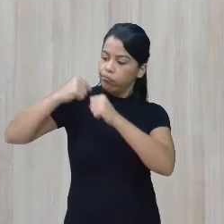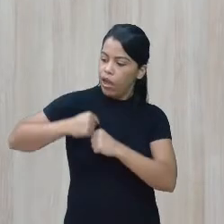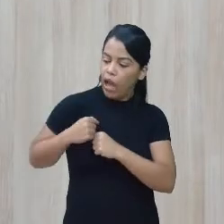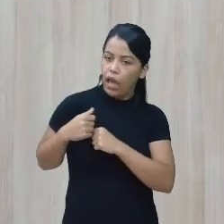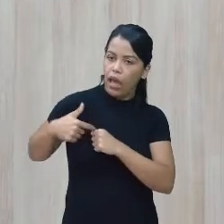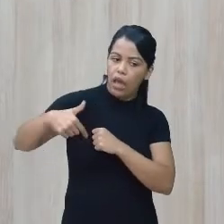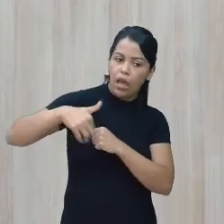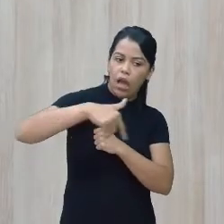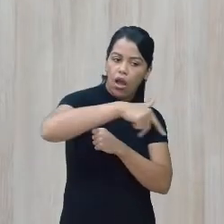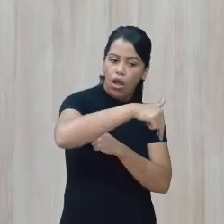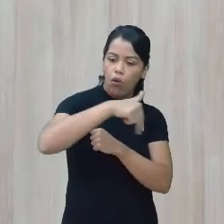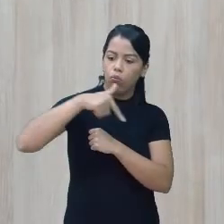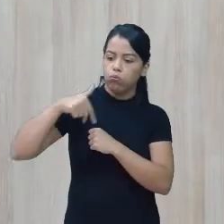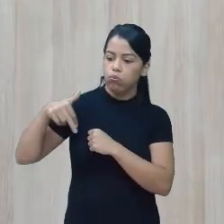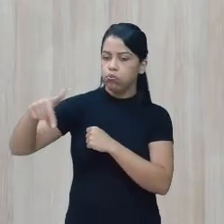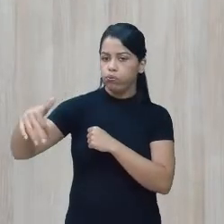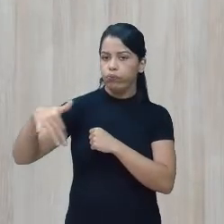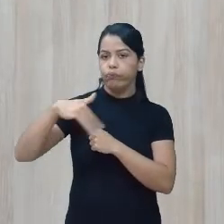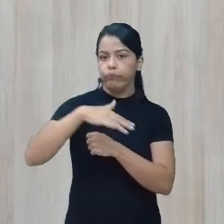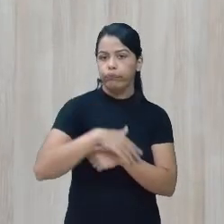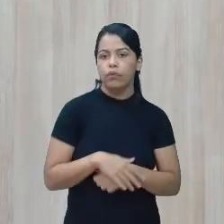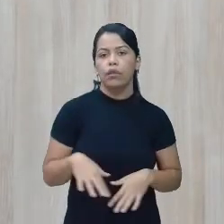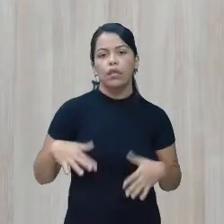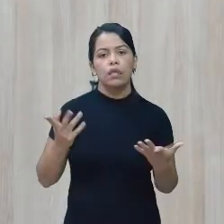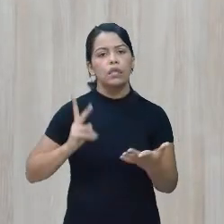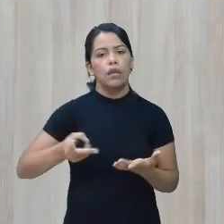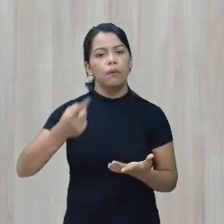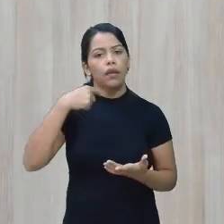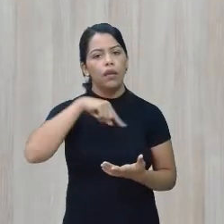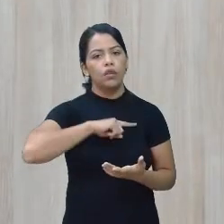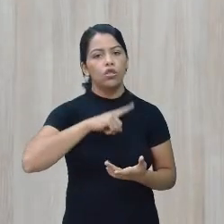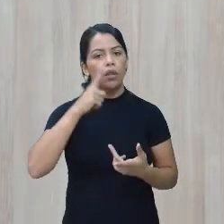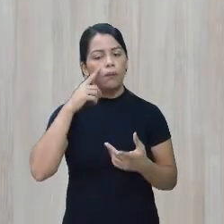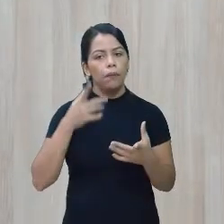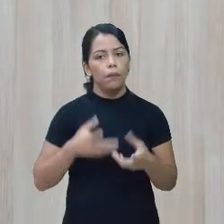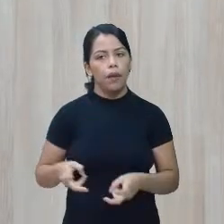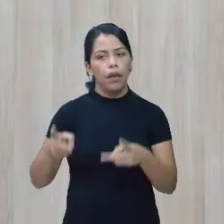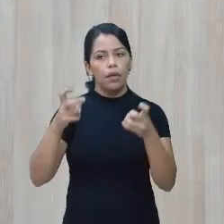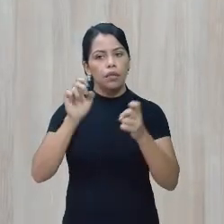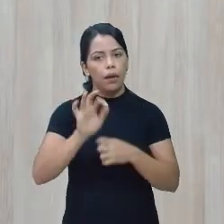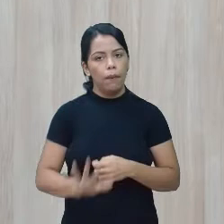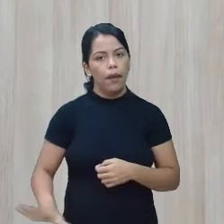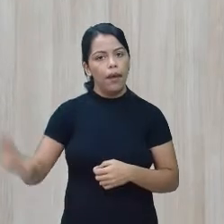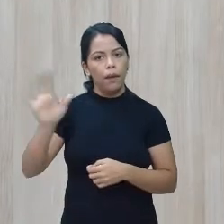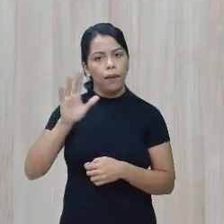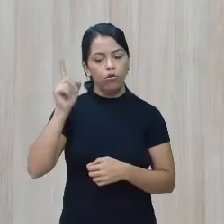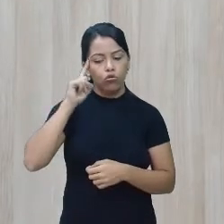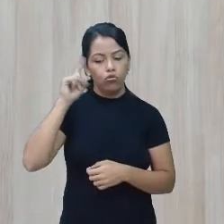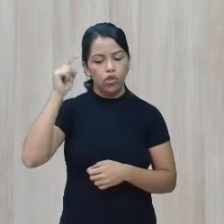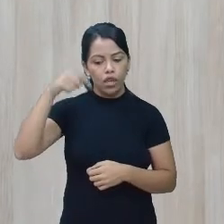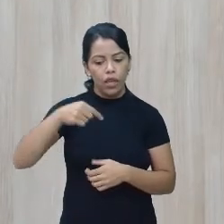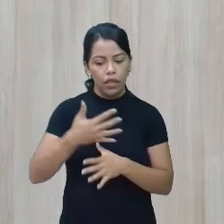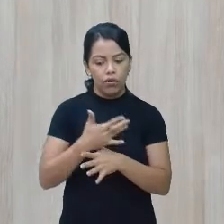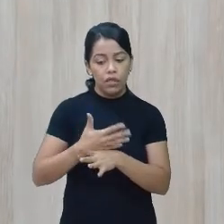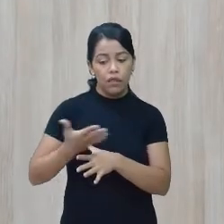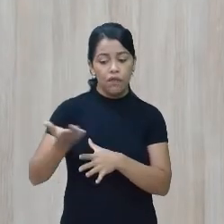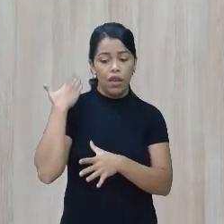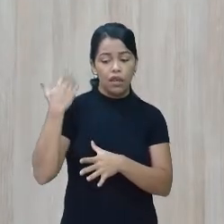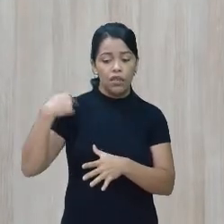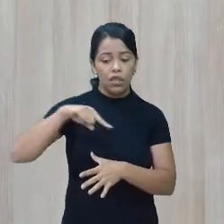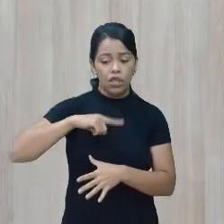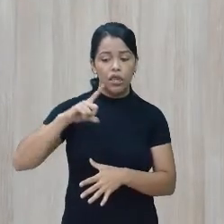porque sempre que a gente observa essas imagens do cotidiano da cidade do Recife, a gente vai ver essa presença dessas pessoas no cotidiano,